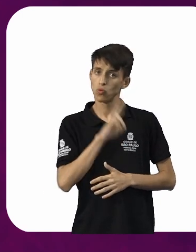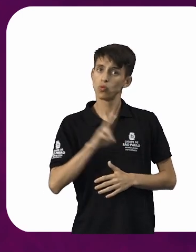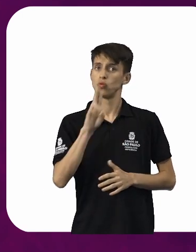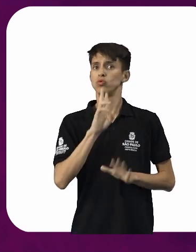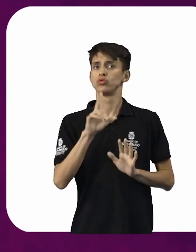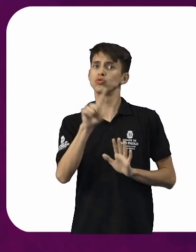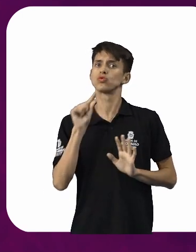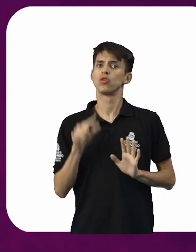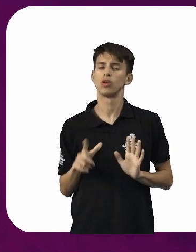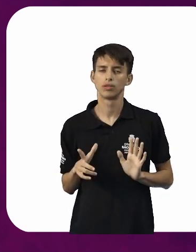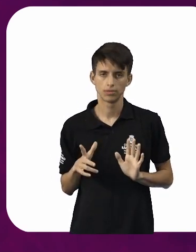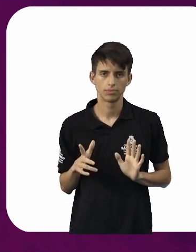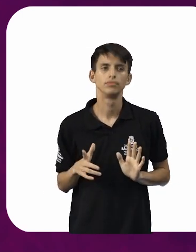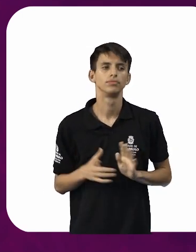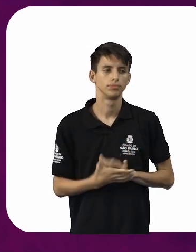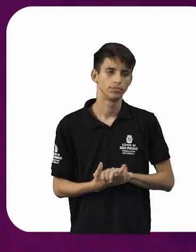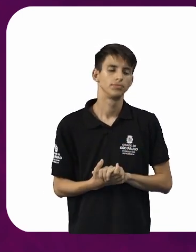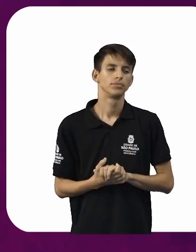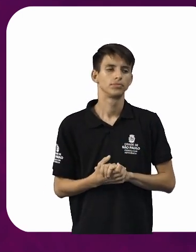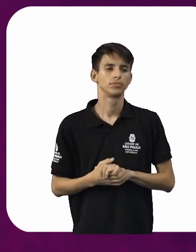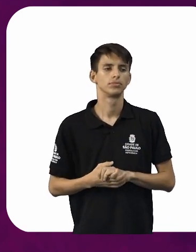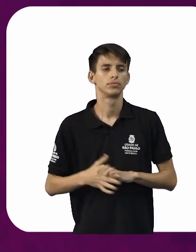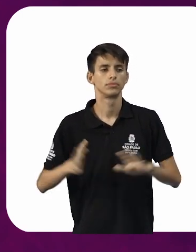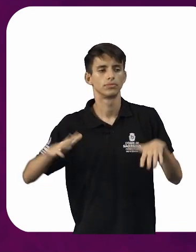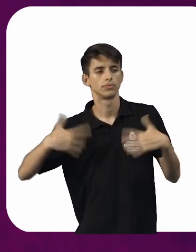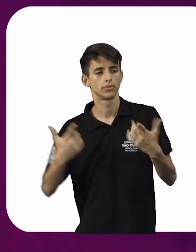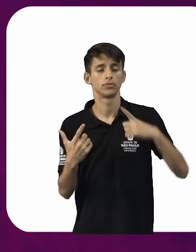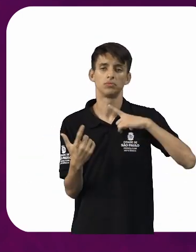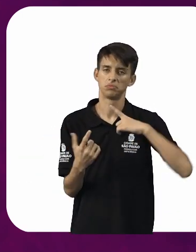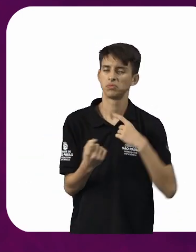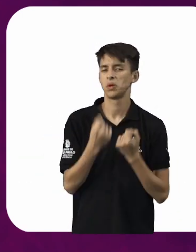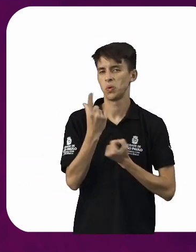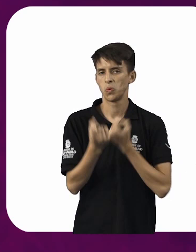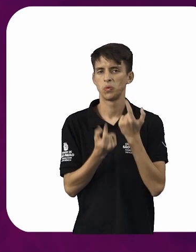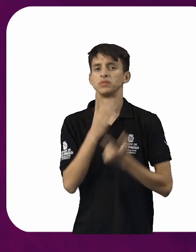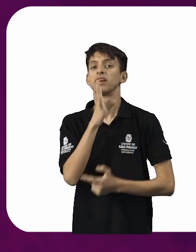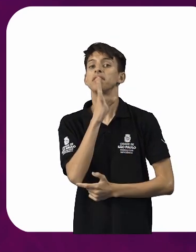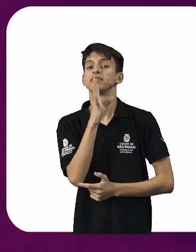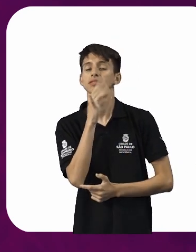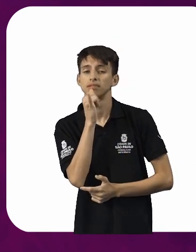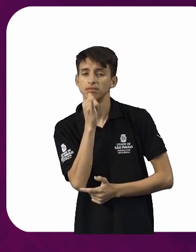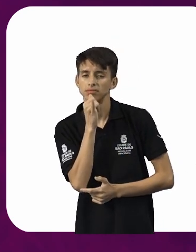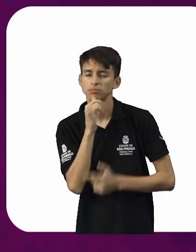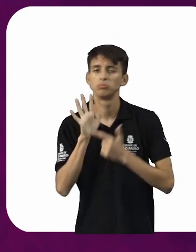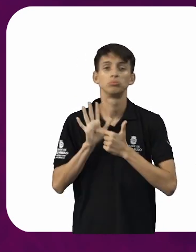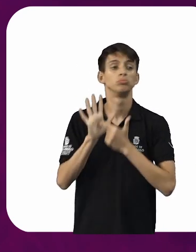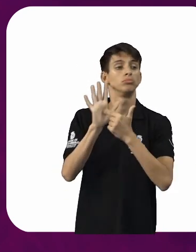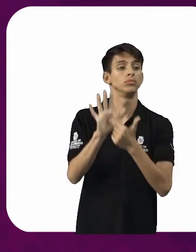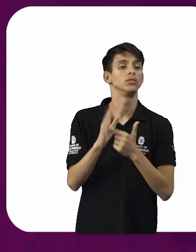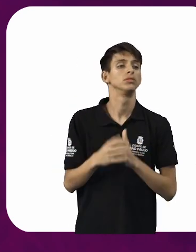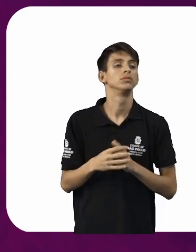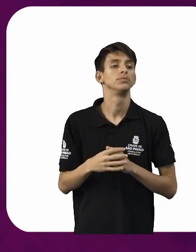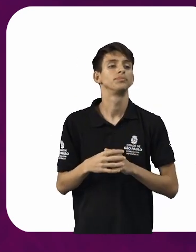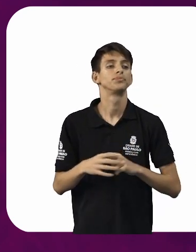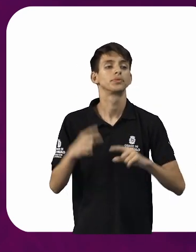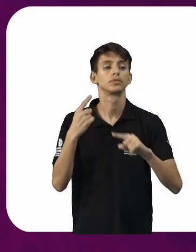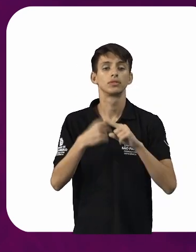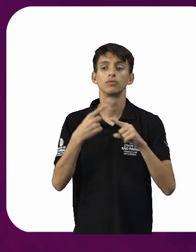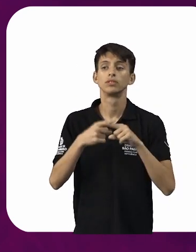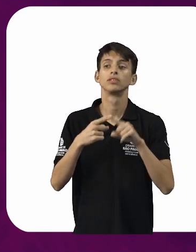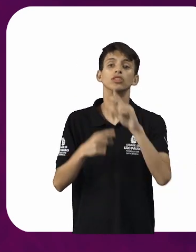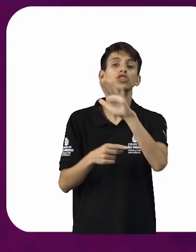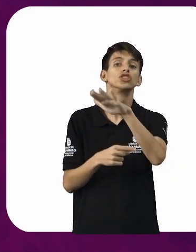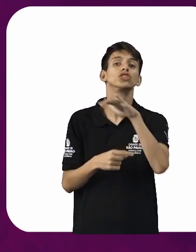questão. Então, são alguns exemplos cotidianos de por que você chama uma